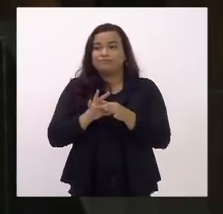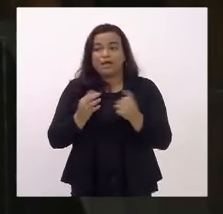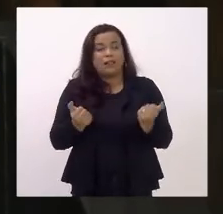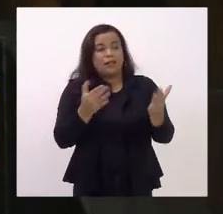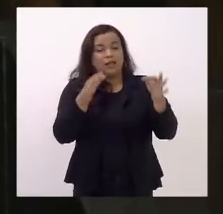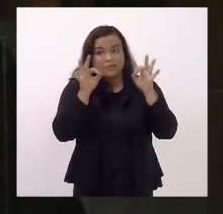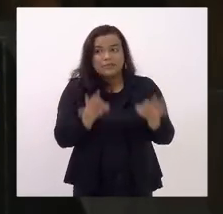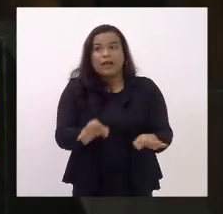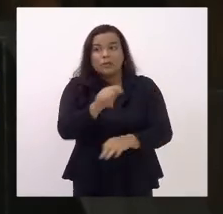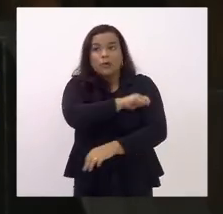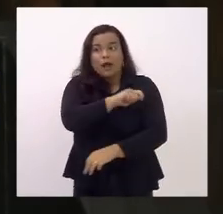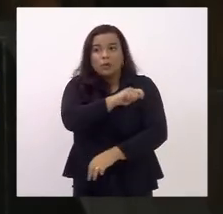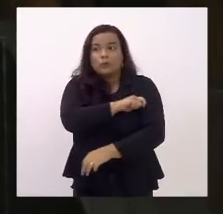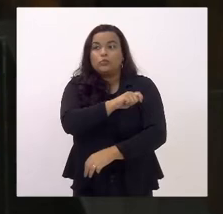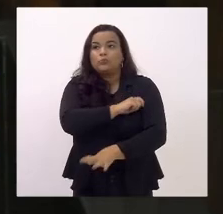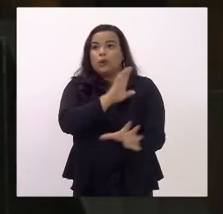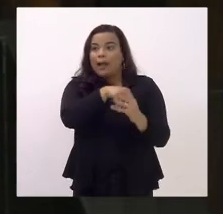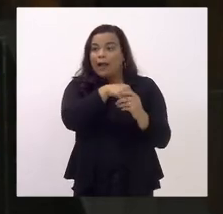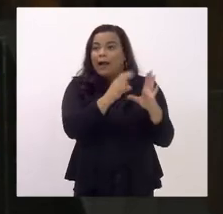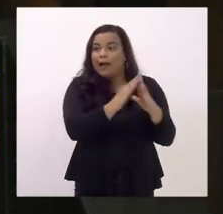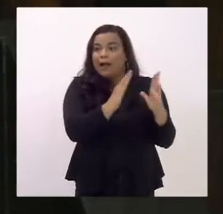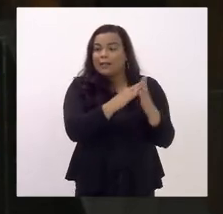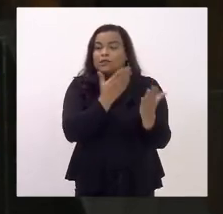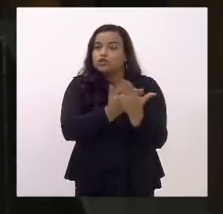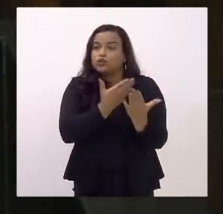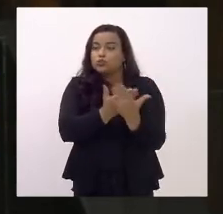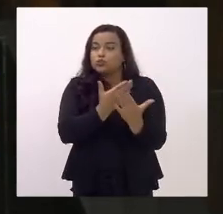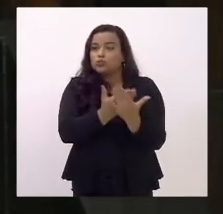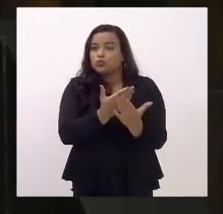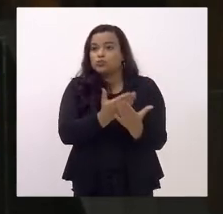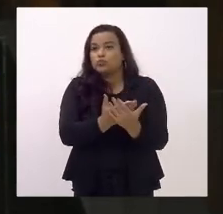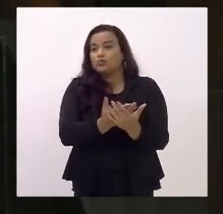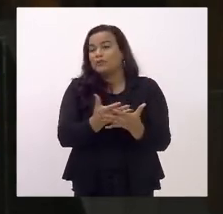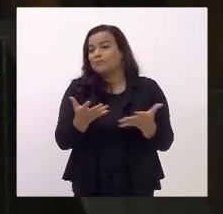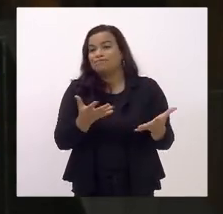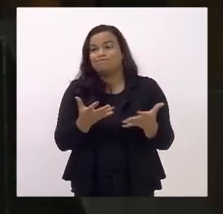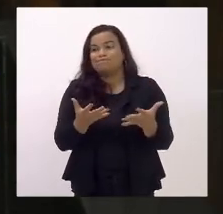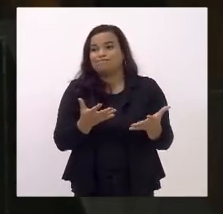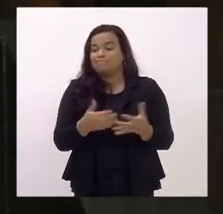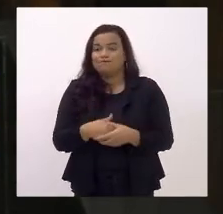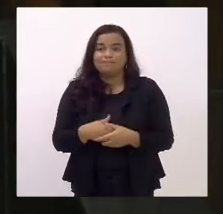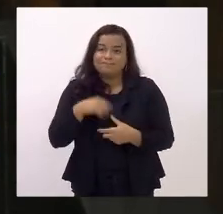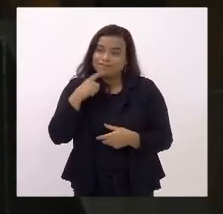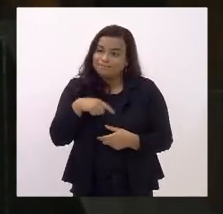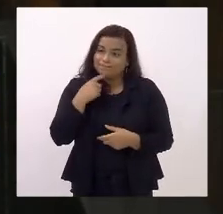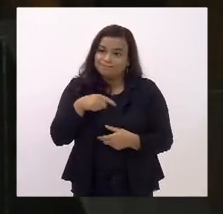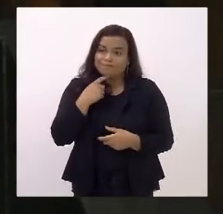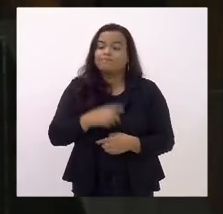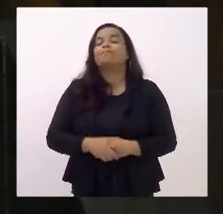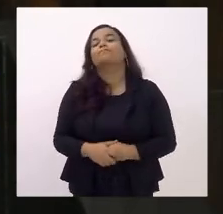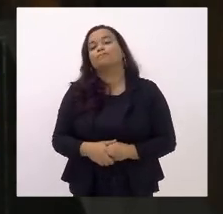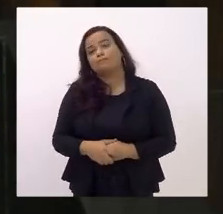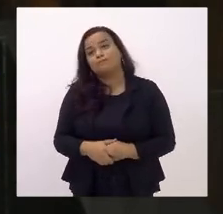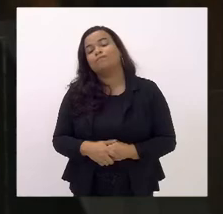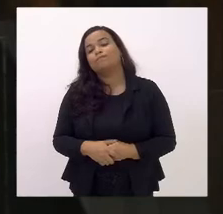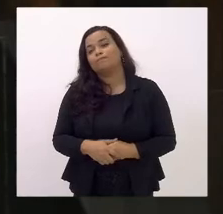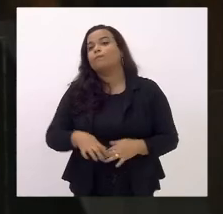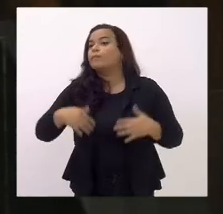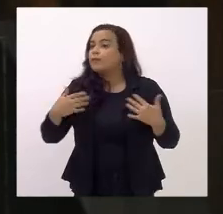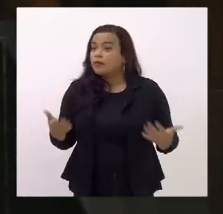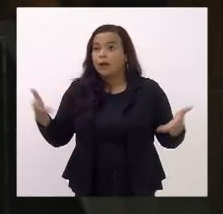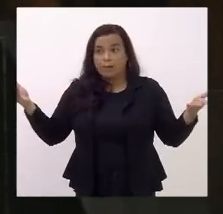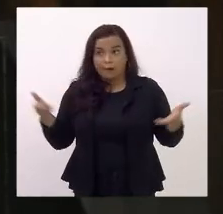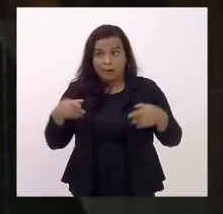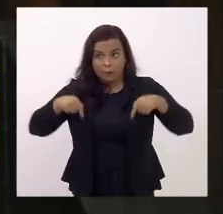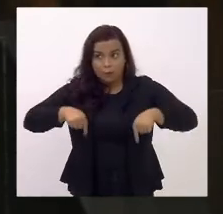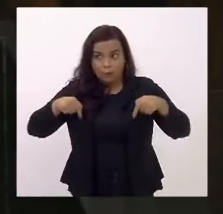estudante, mesmo preservando sua vida com as medidas de afastamento, dar continuidade ao seu processo de ensino-aprendizagem. E agora